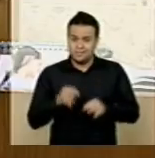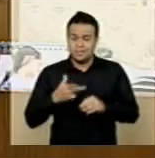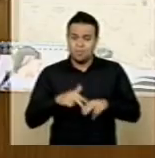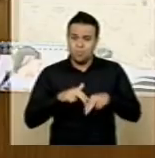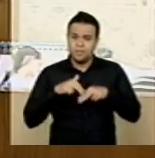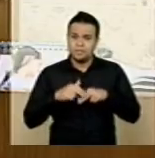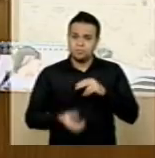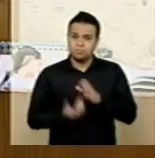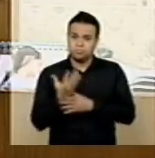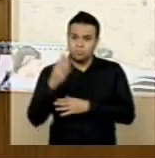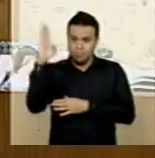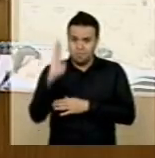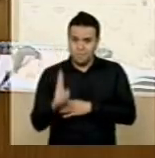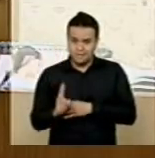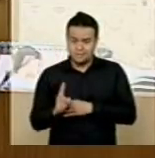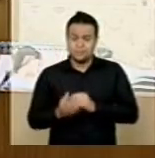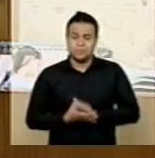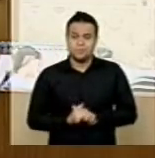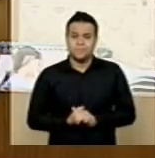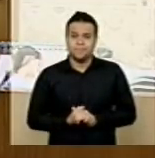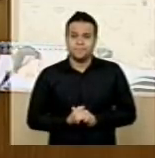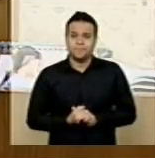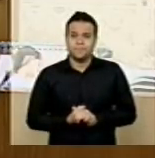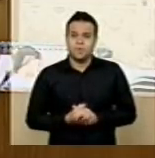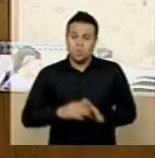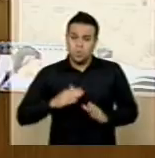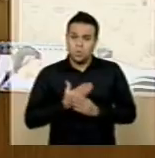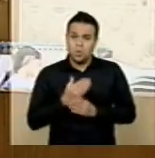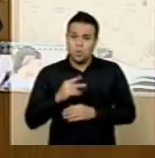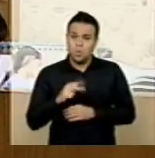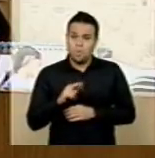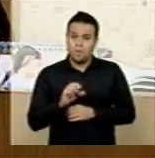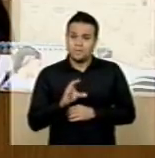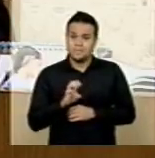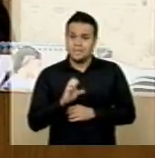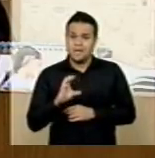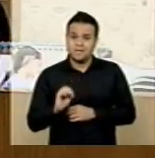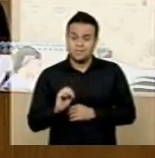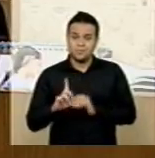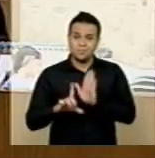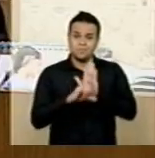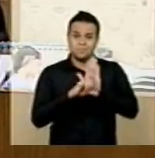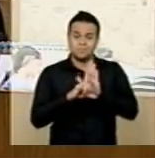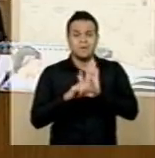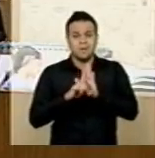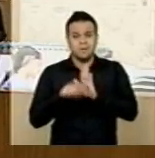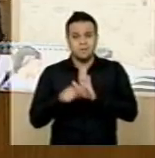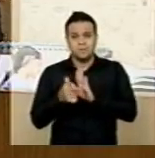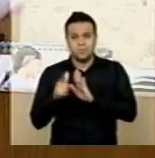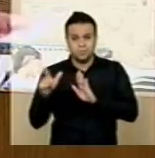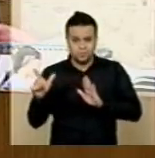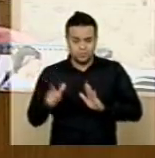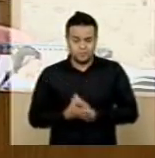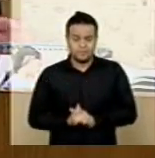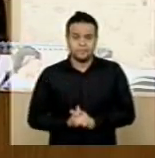Brasil em observância ao devido processo legal são outros. Nessa linha de consideração,